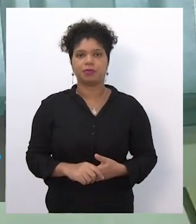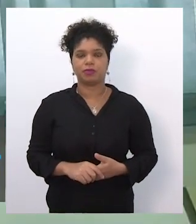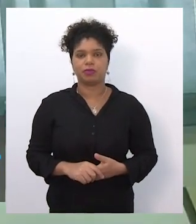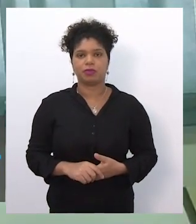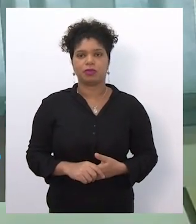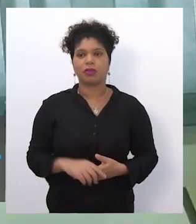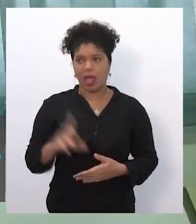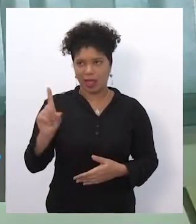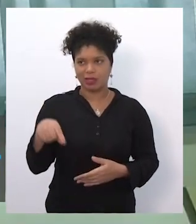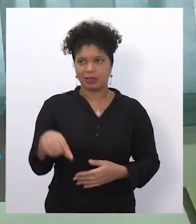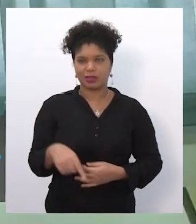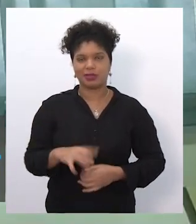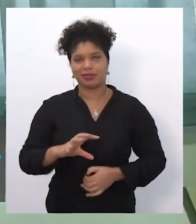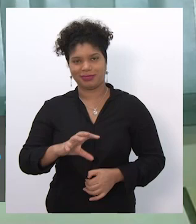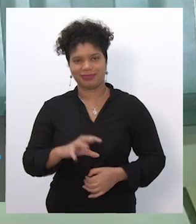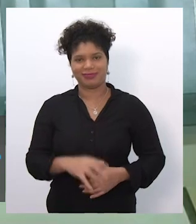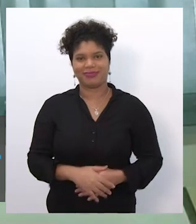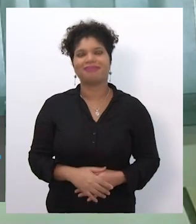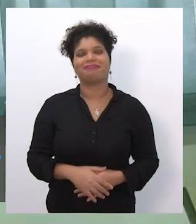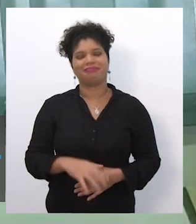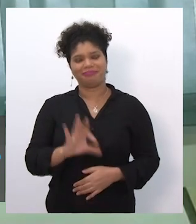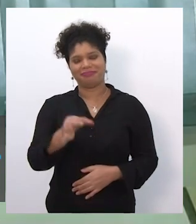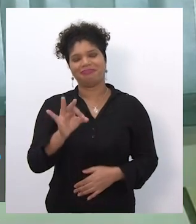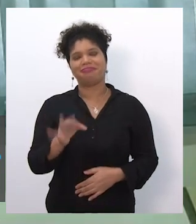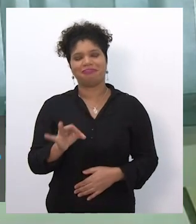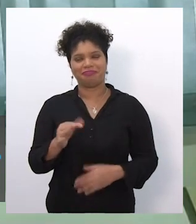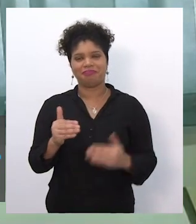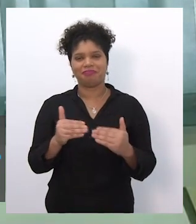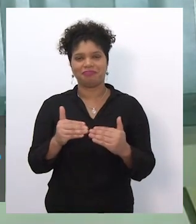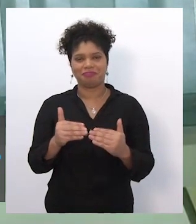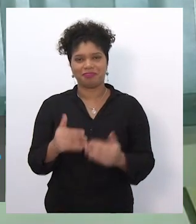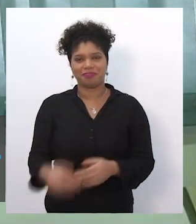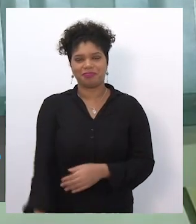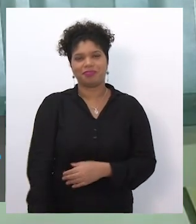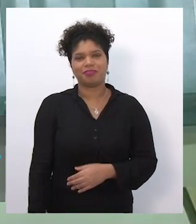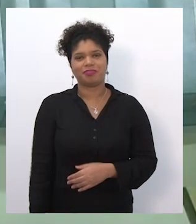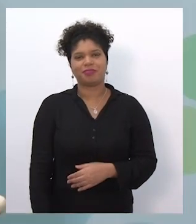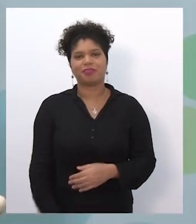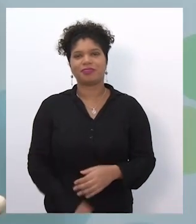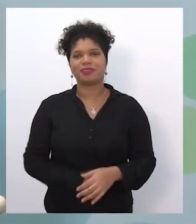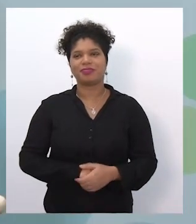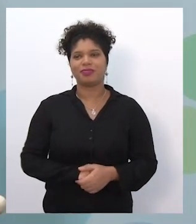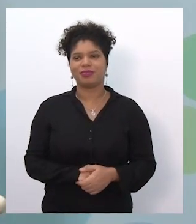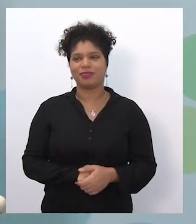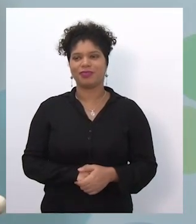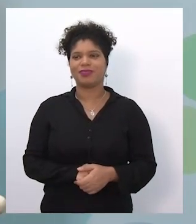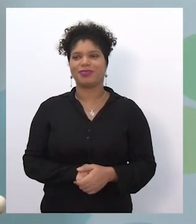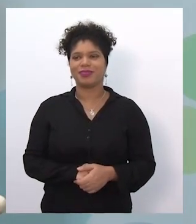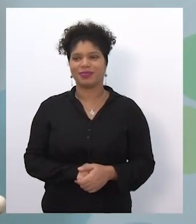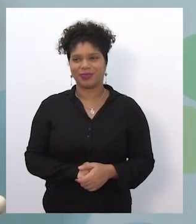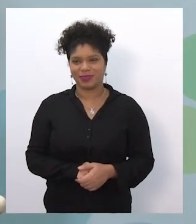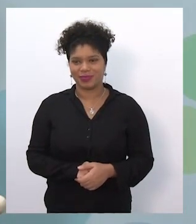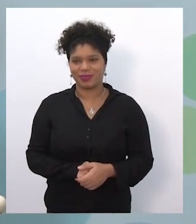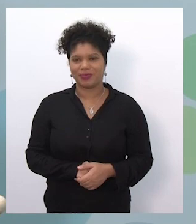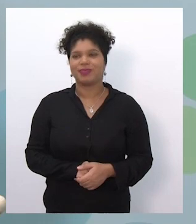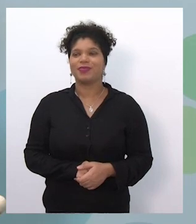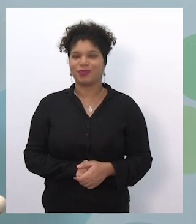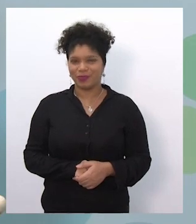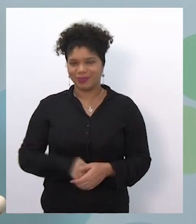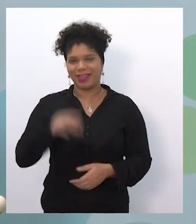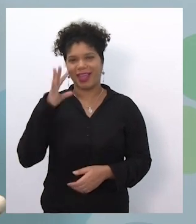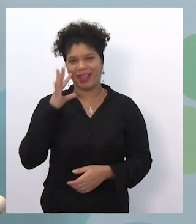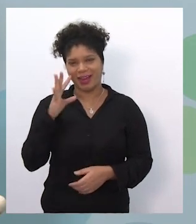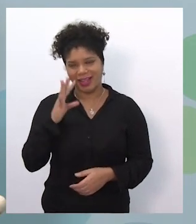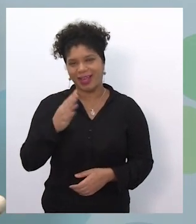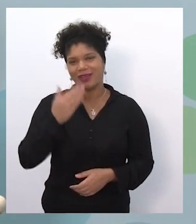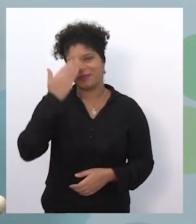Não é isso, Felipe? Né? Isso. Então, voltando para mim? Voltou. Então, legal, Rodrigo.